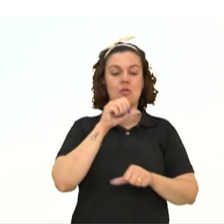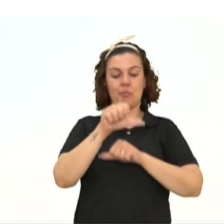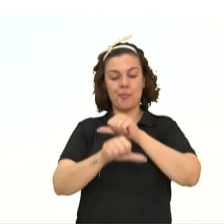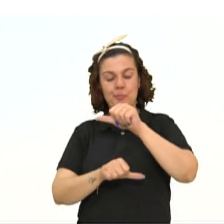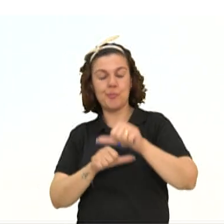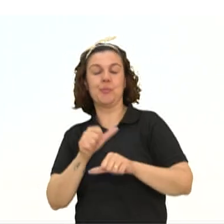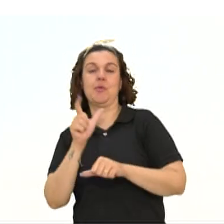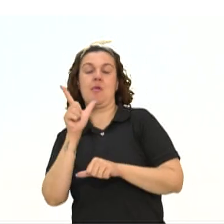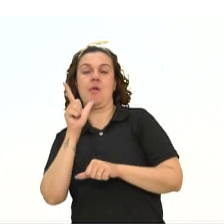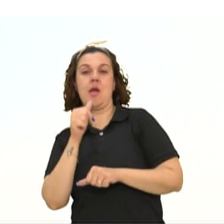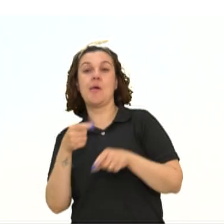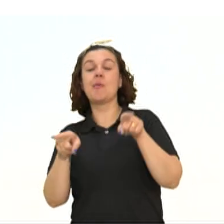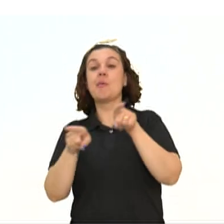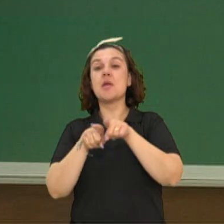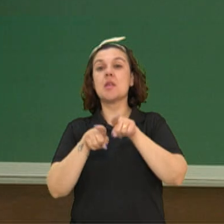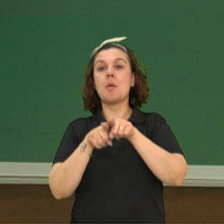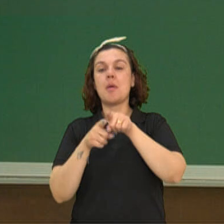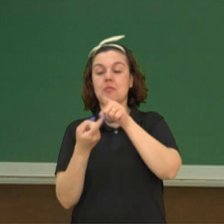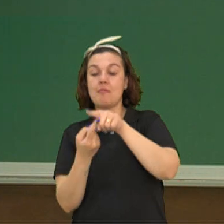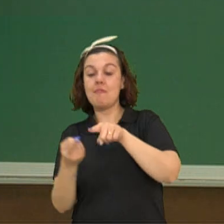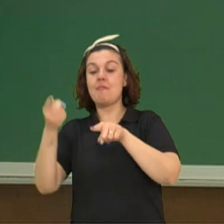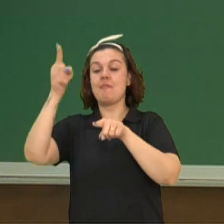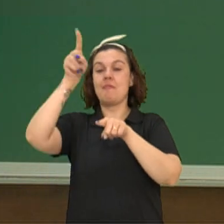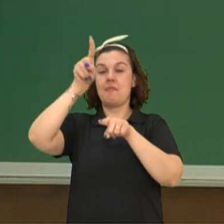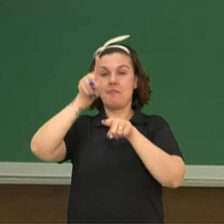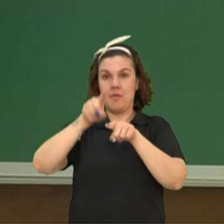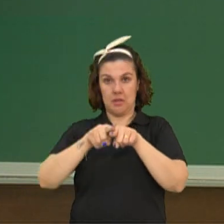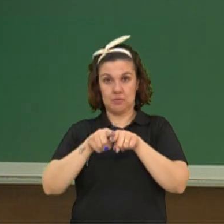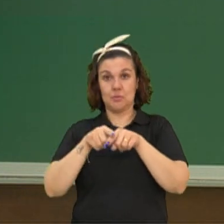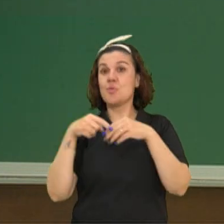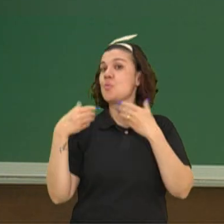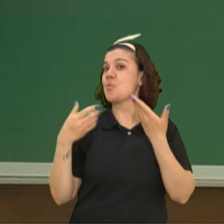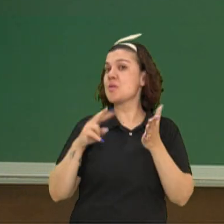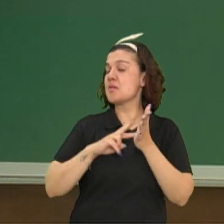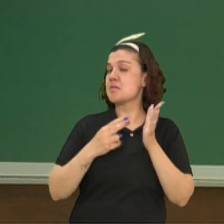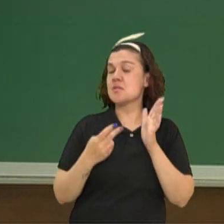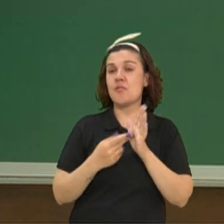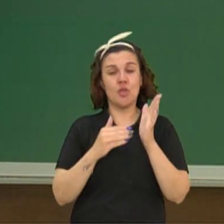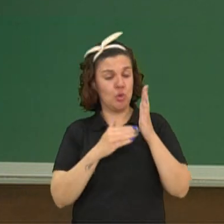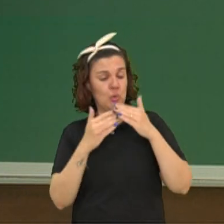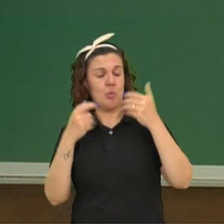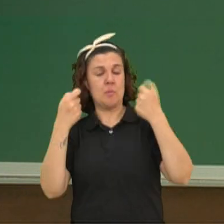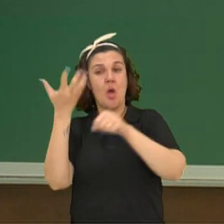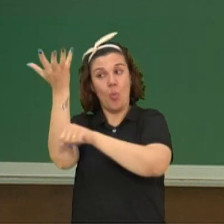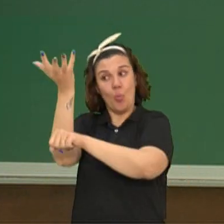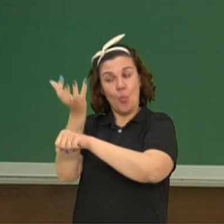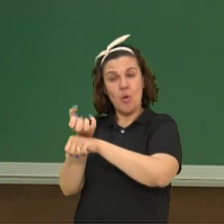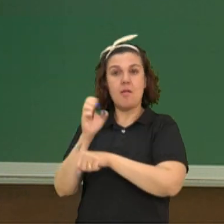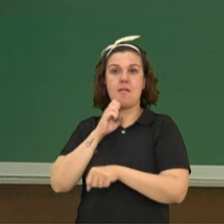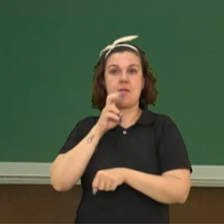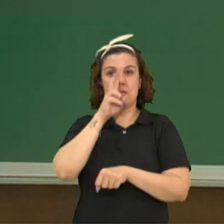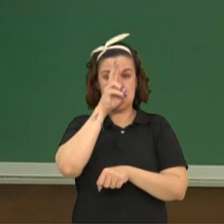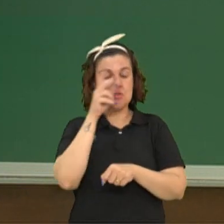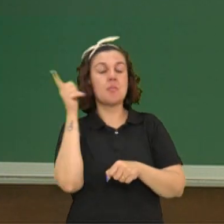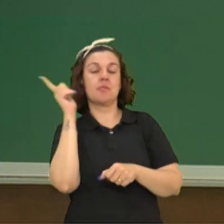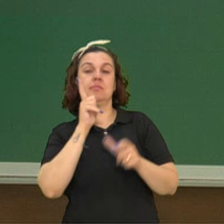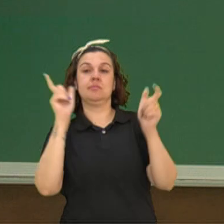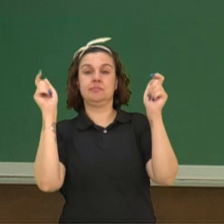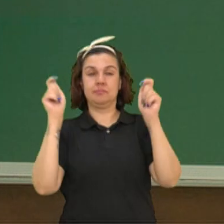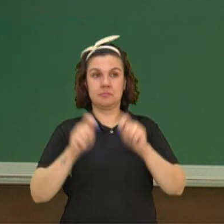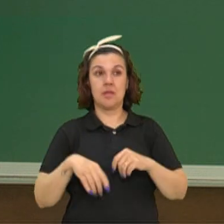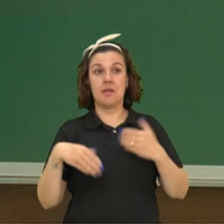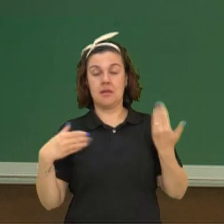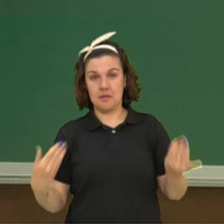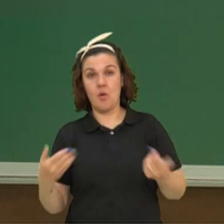e a fotossíntese. Todos esses precisam absorver energia para que funcionem. Reações exotérmicas,